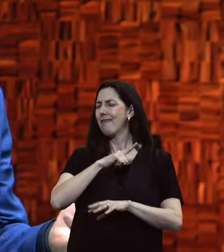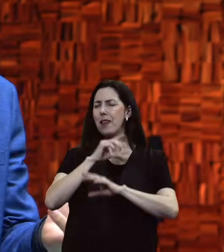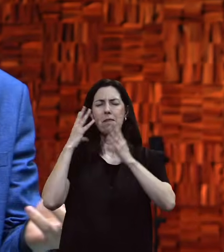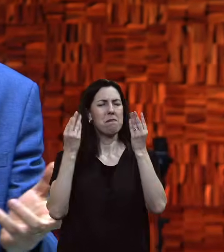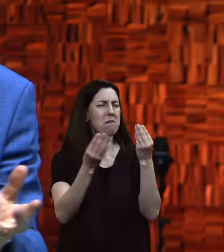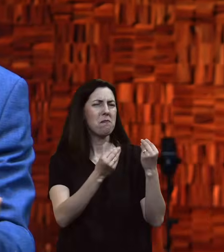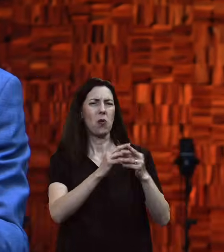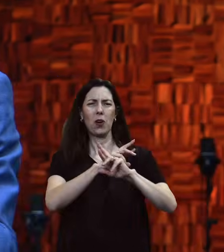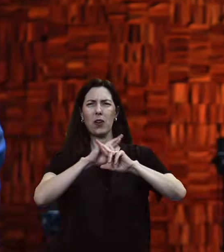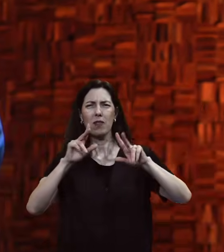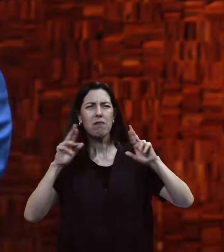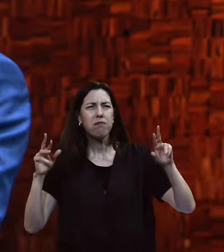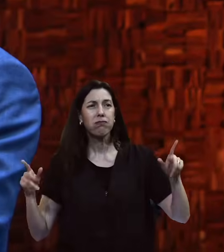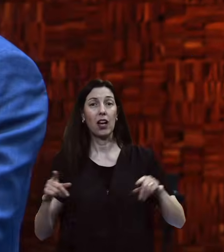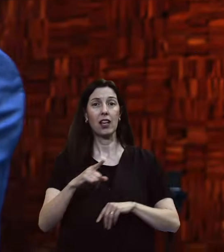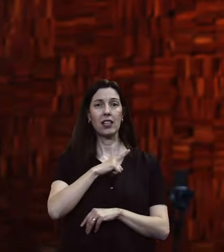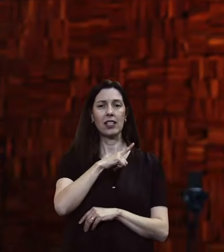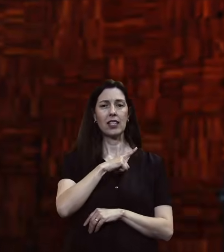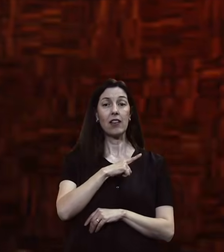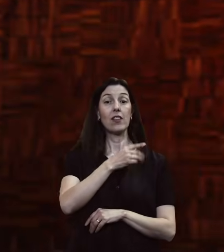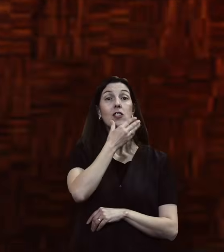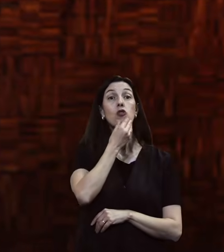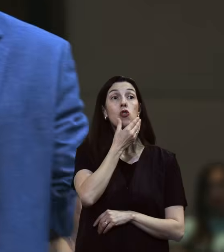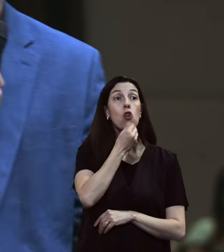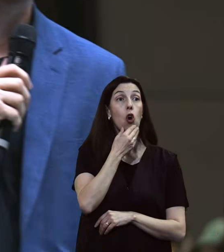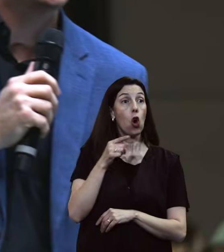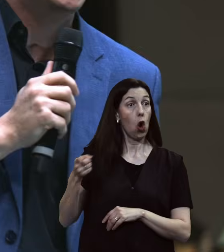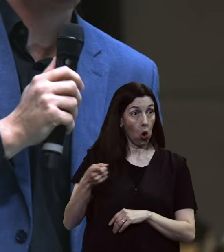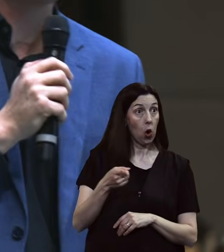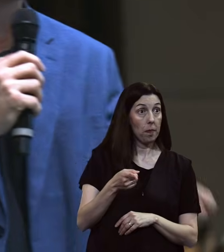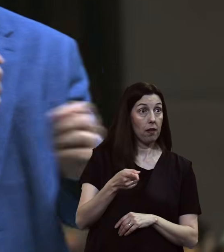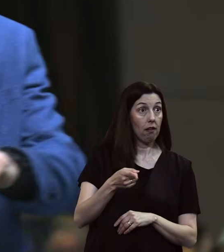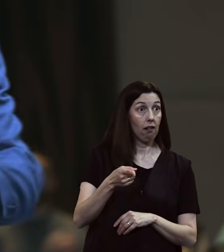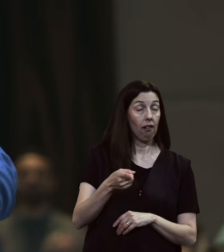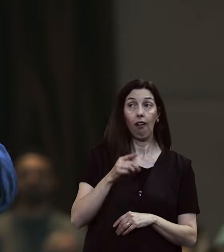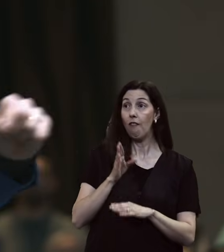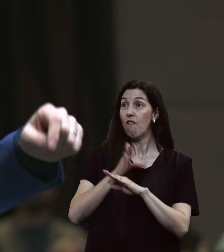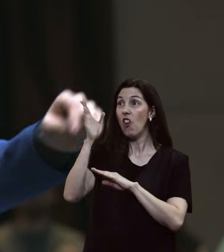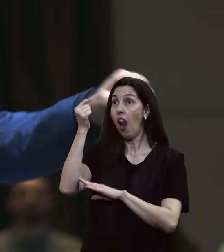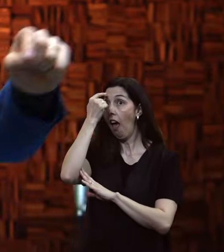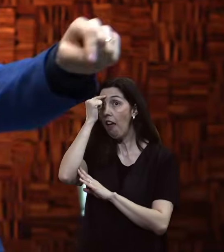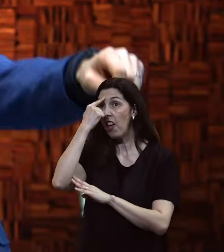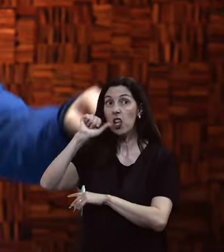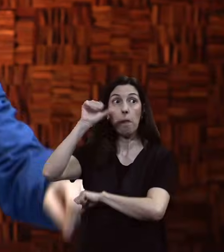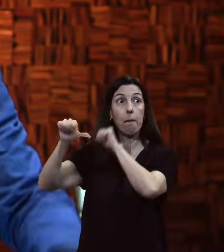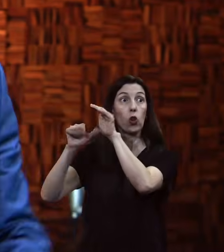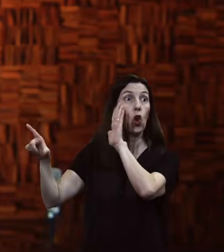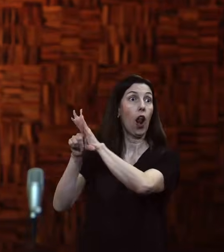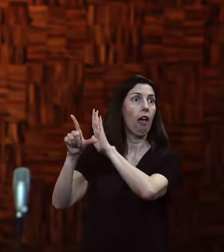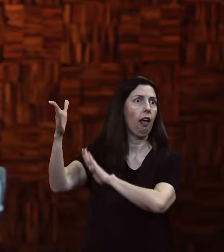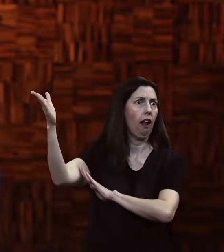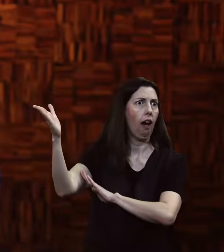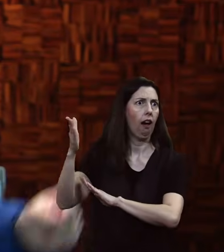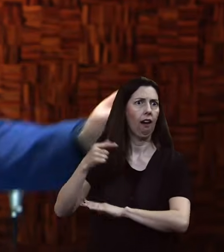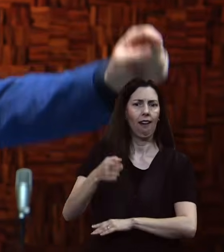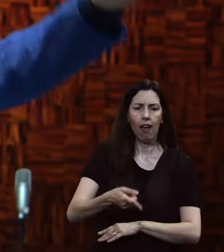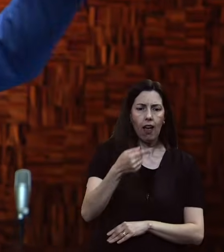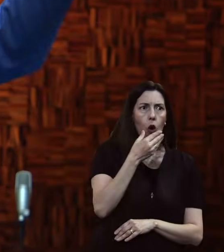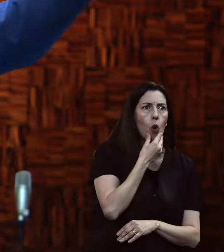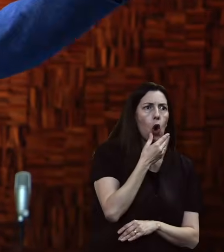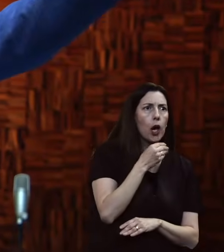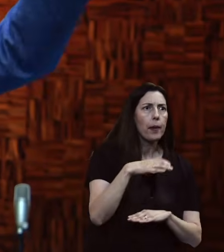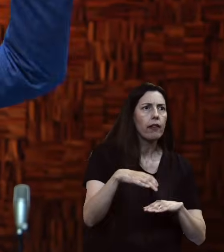outras. Esse homem era um sapateiro. Eu fico imaginando que enquanto ele consertava sapatos,